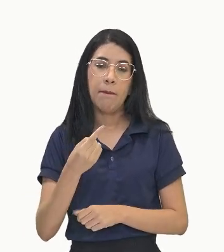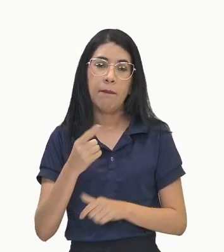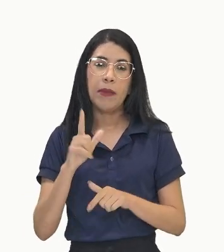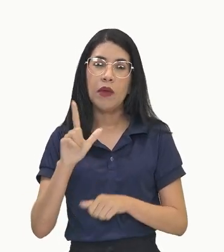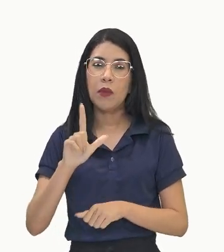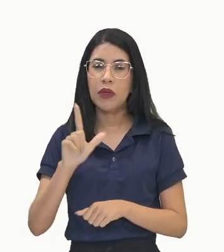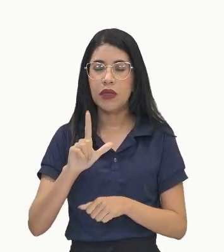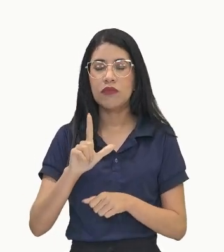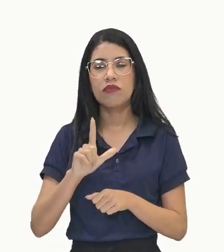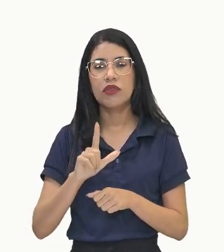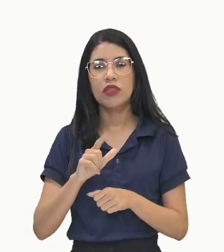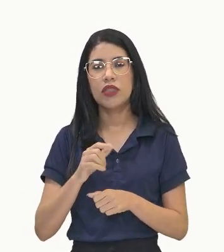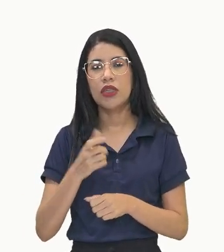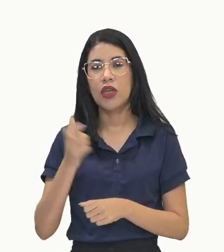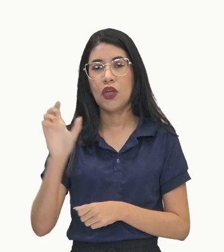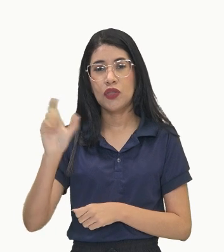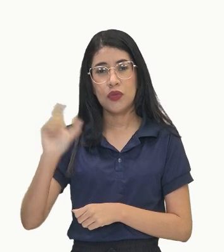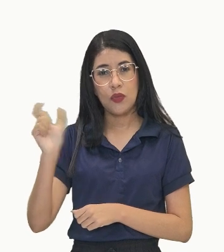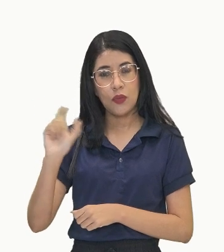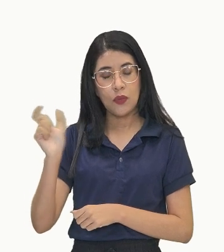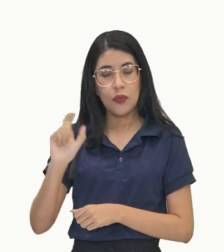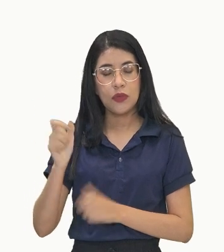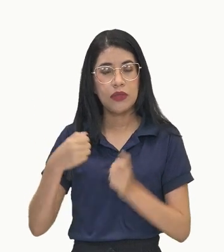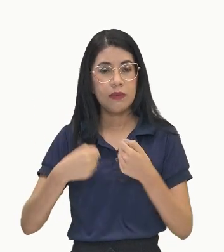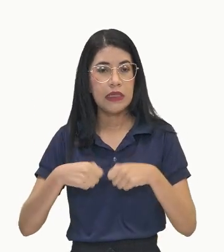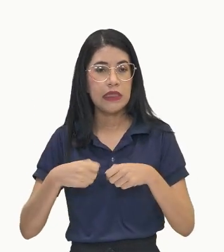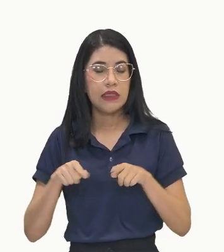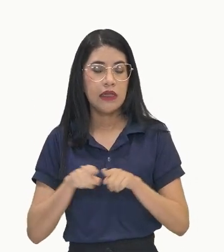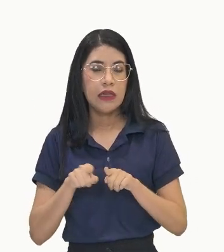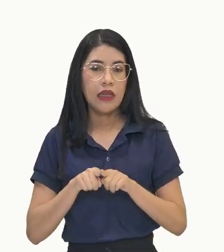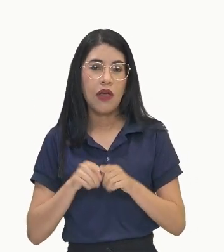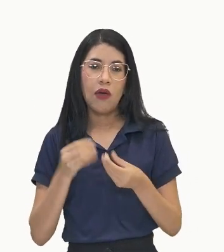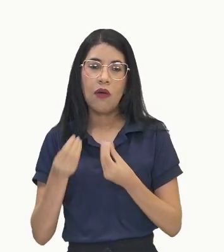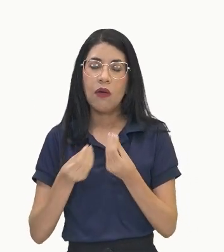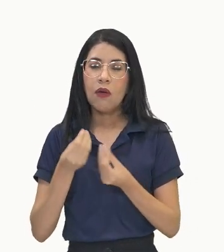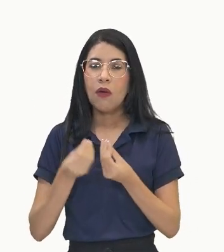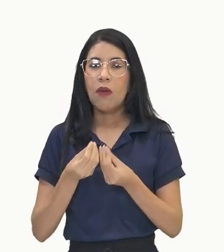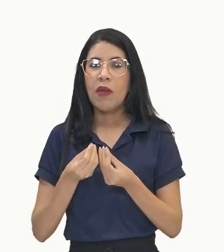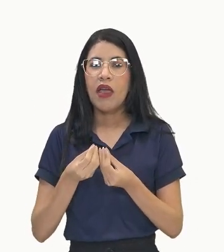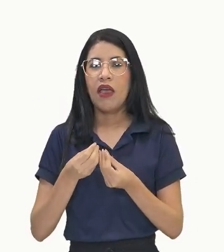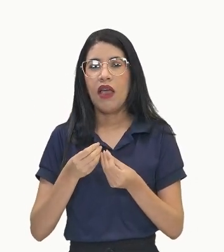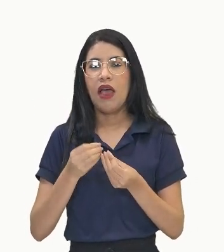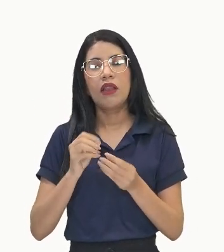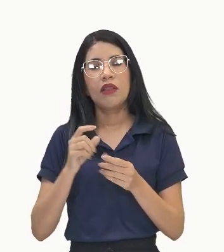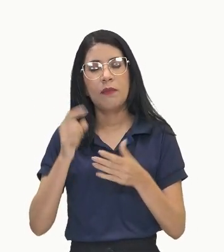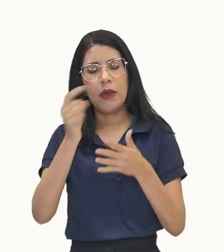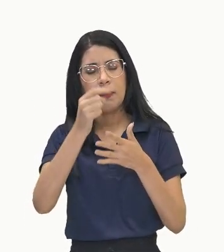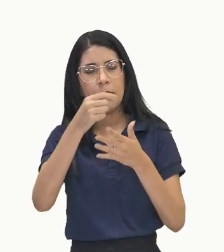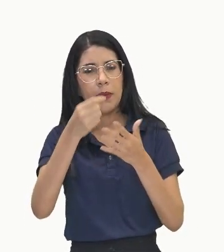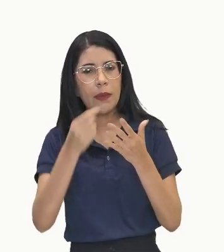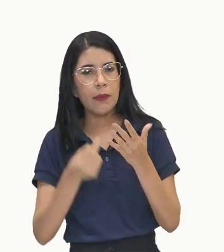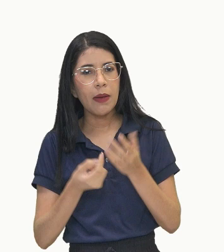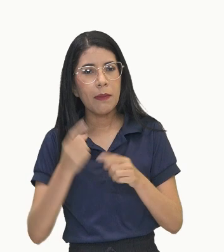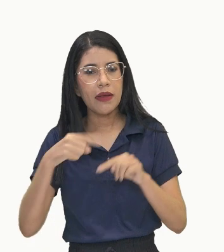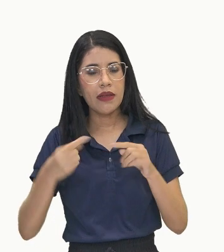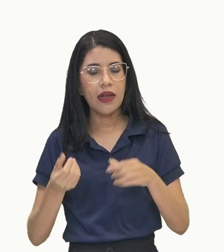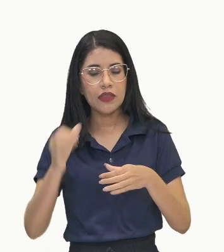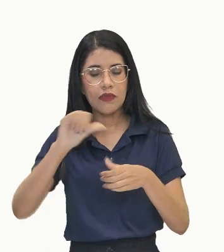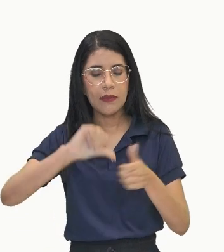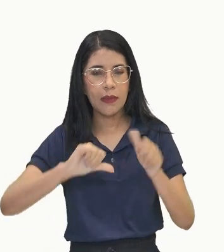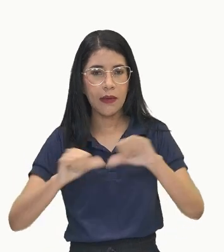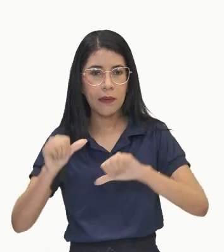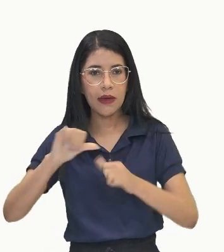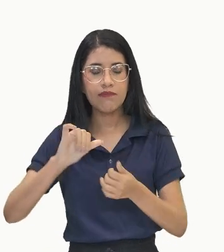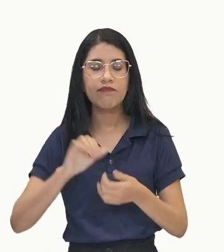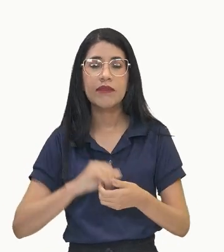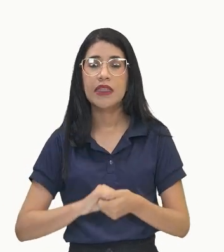de iogurte. E aí você precisa saber todos os ingredientes desse processo até chegar ao final, e